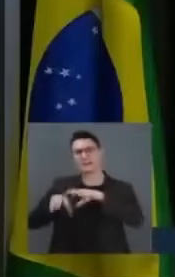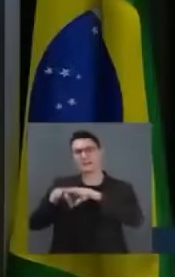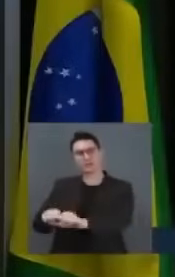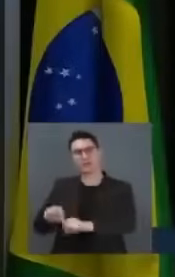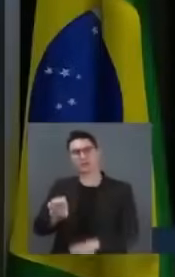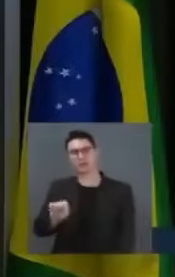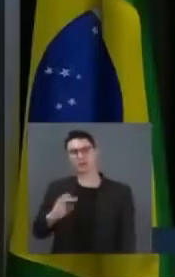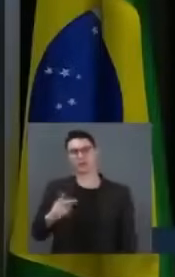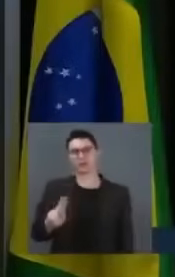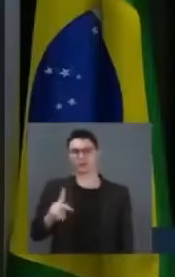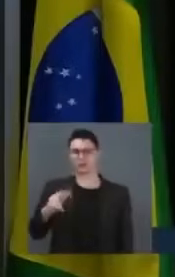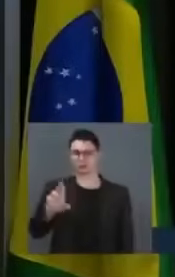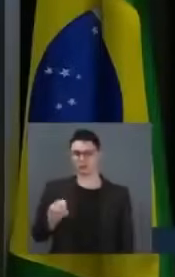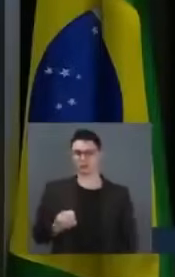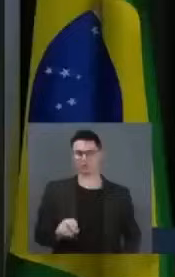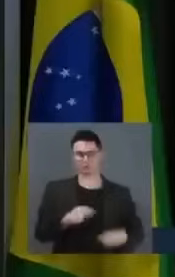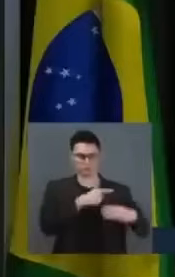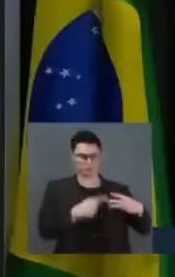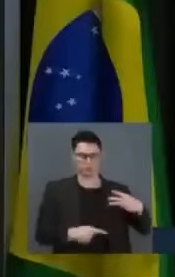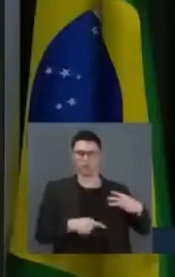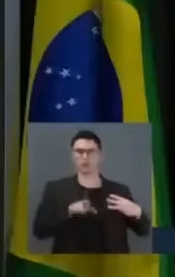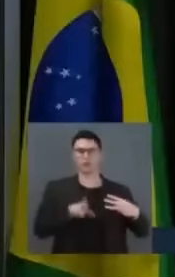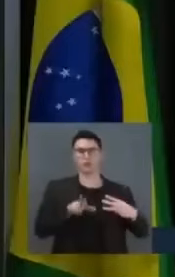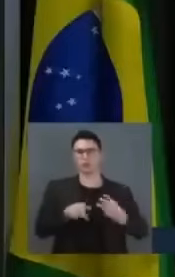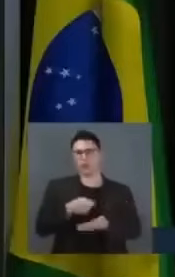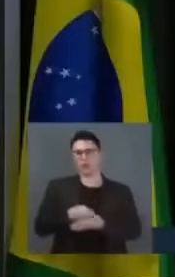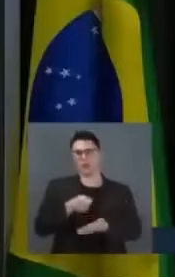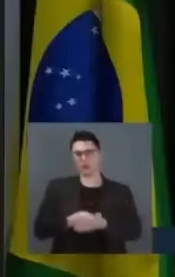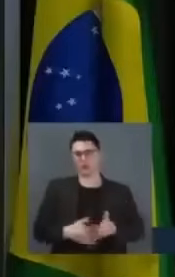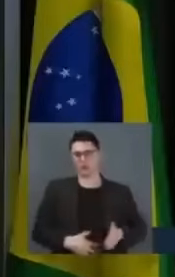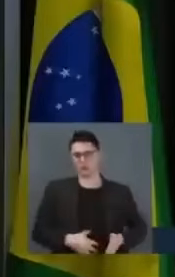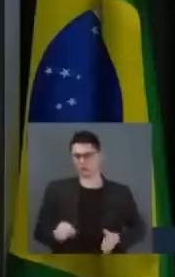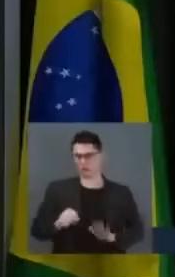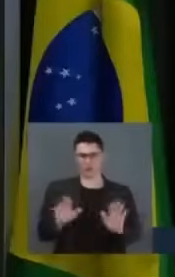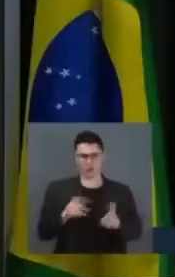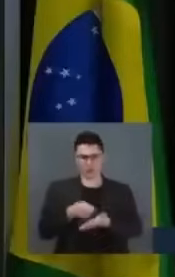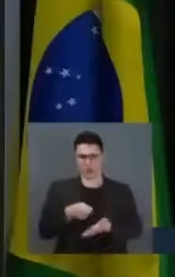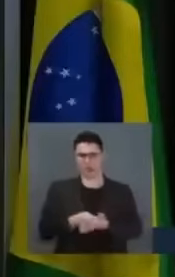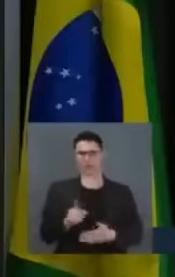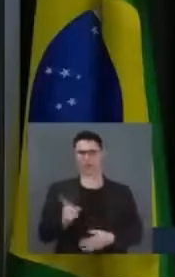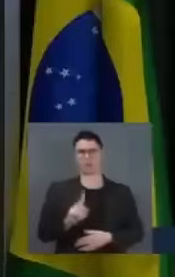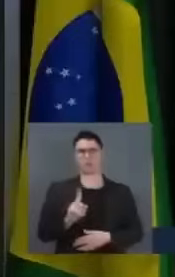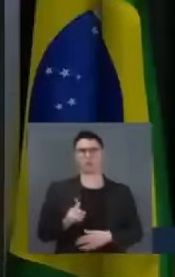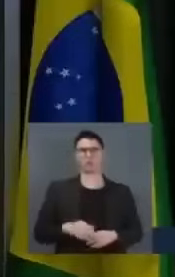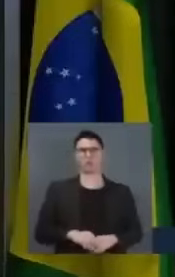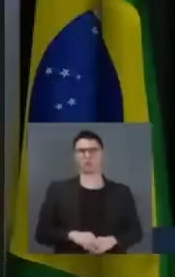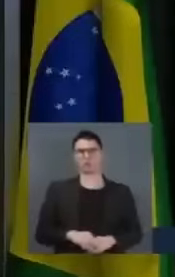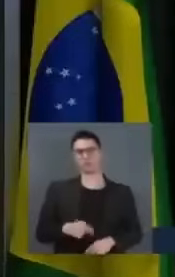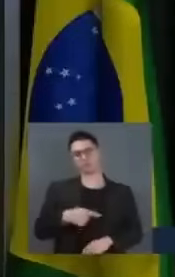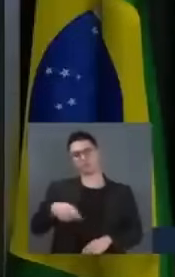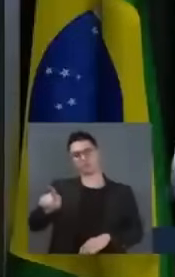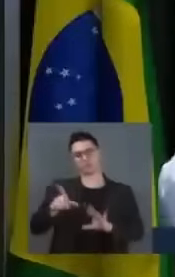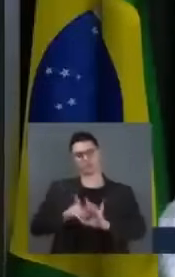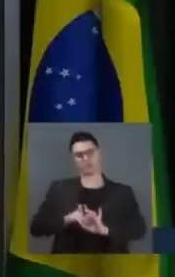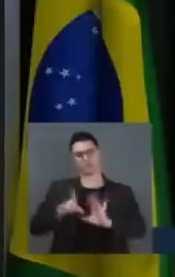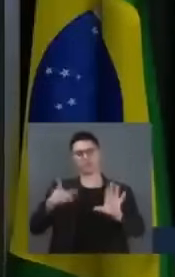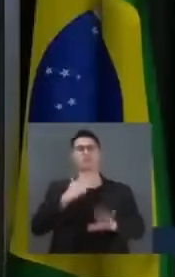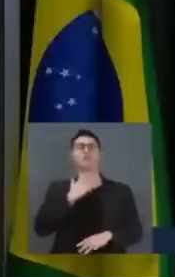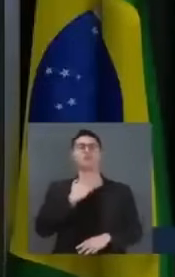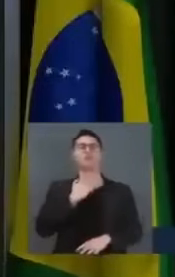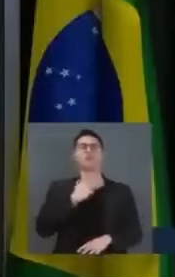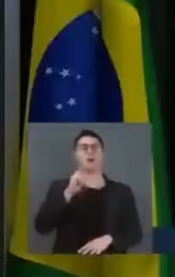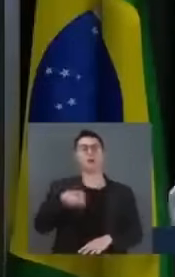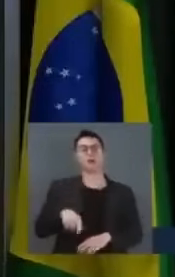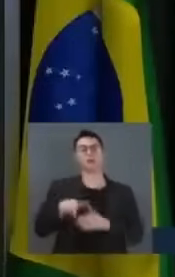Estupro. E não é obrigada a abortar quem foi estuprada e por acaso engravidou. Vai quem quer, de acordo com a sua